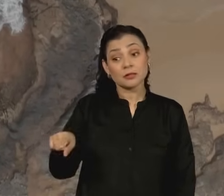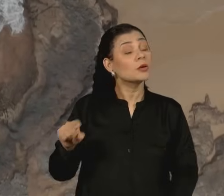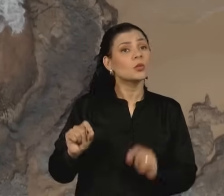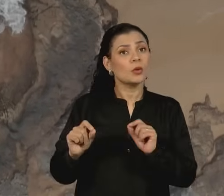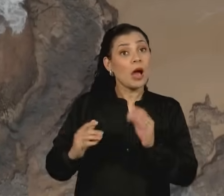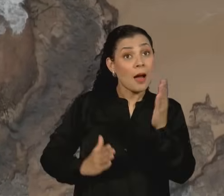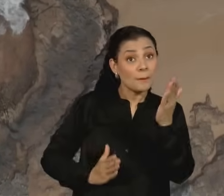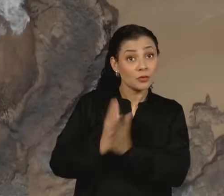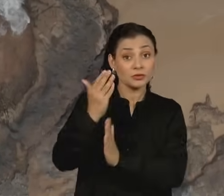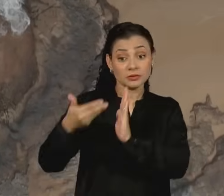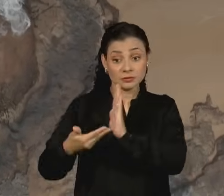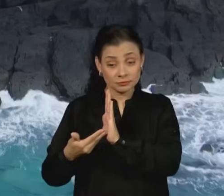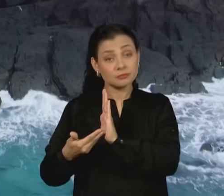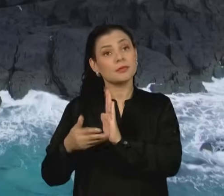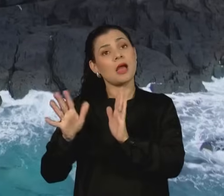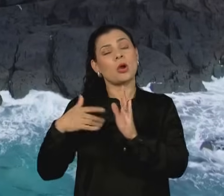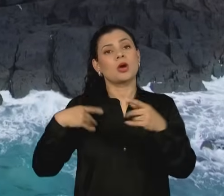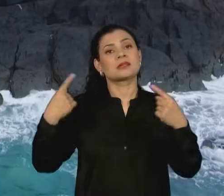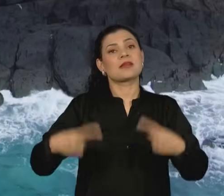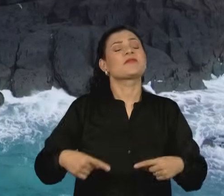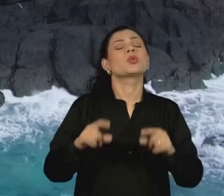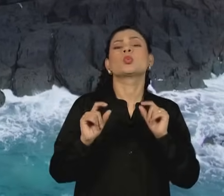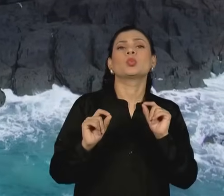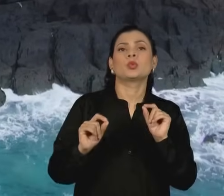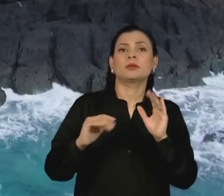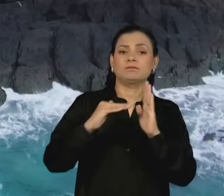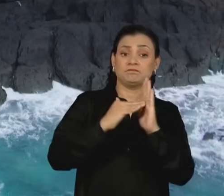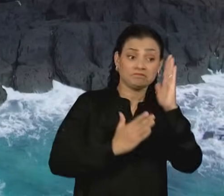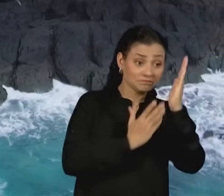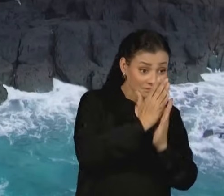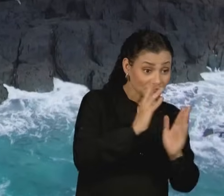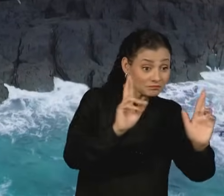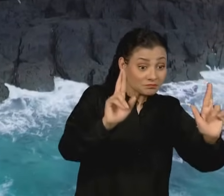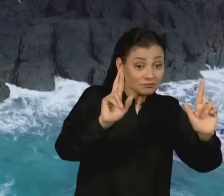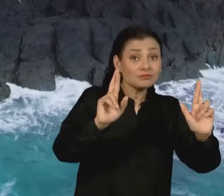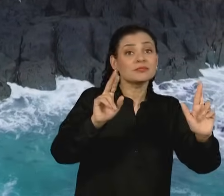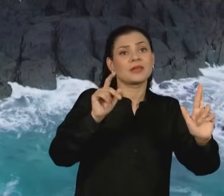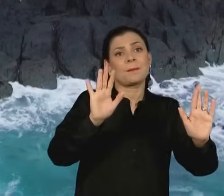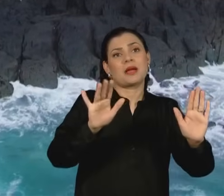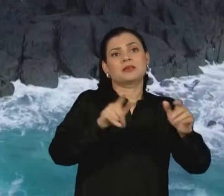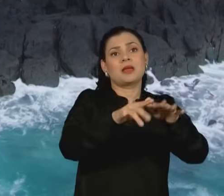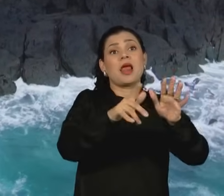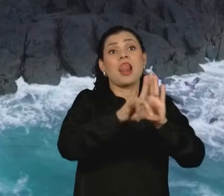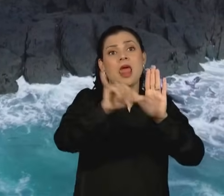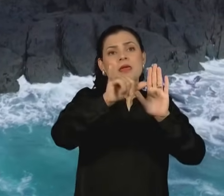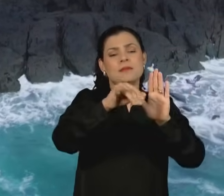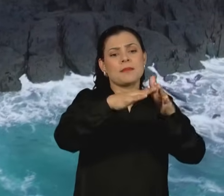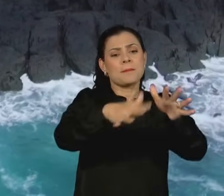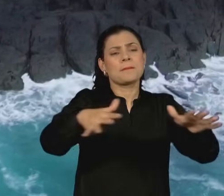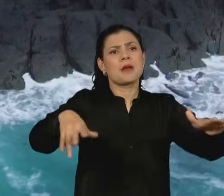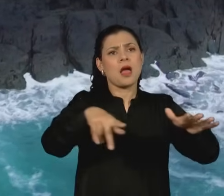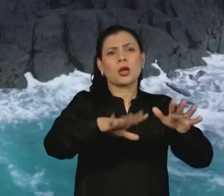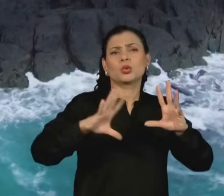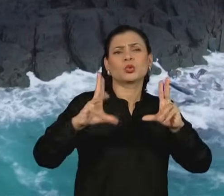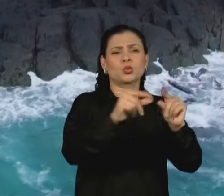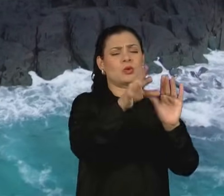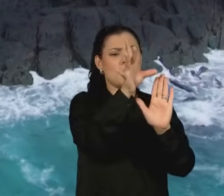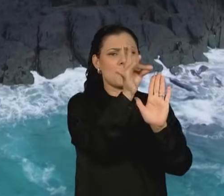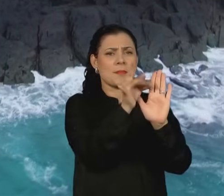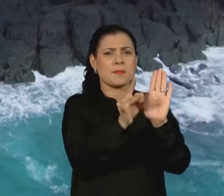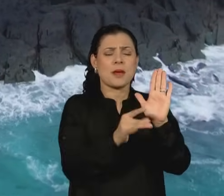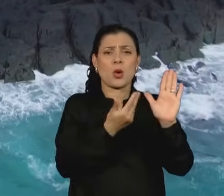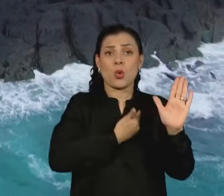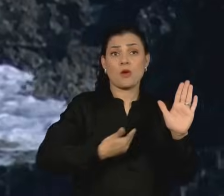aprovação, o maior desafio será a implementação da Lei do Mar em todos os seus aspectos e esferas de